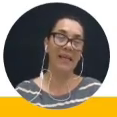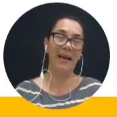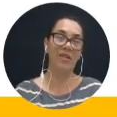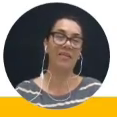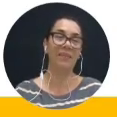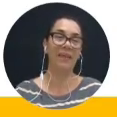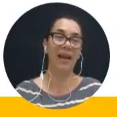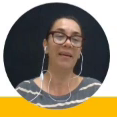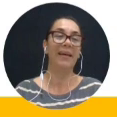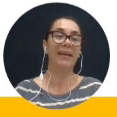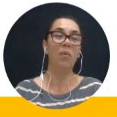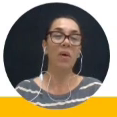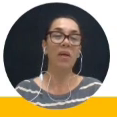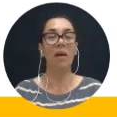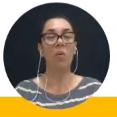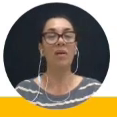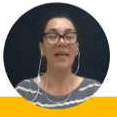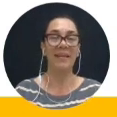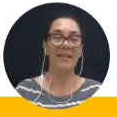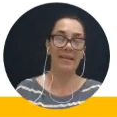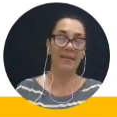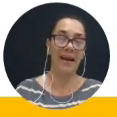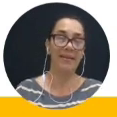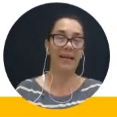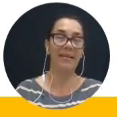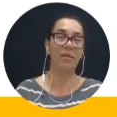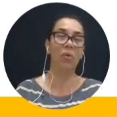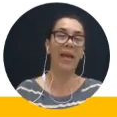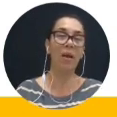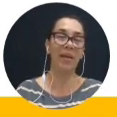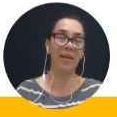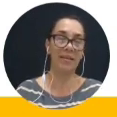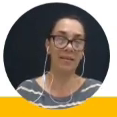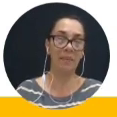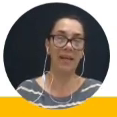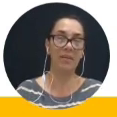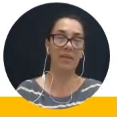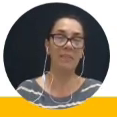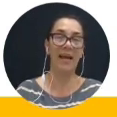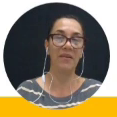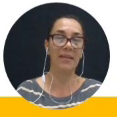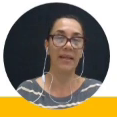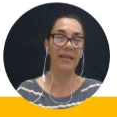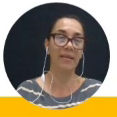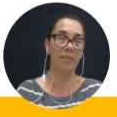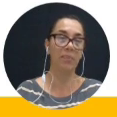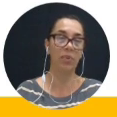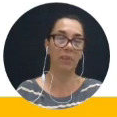das habilidades, né? Então, quando a BNCC traz a questão do reconhecer a separação das